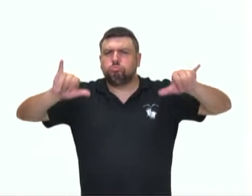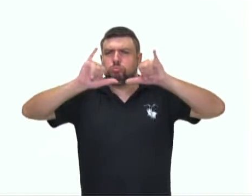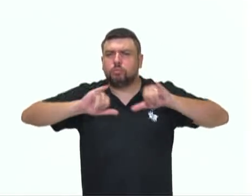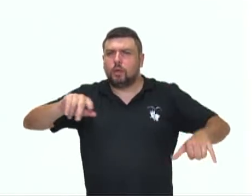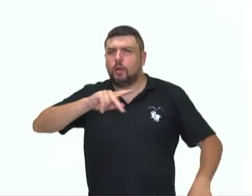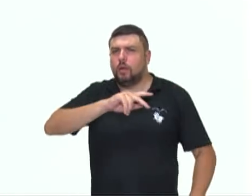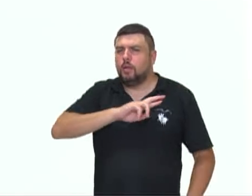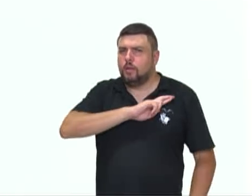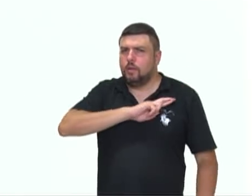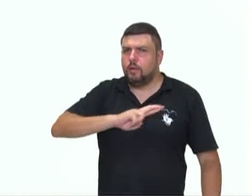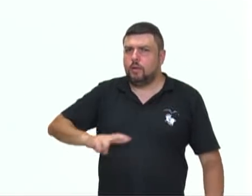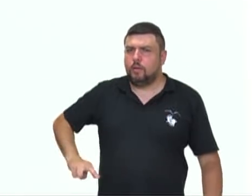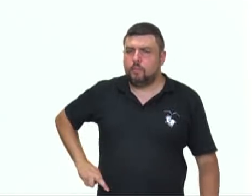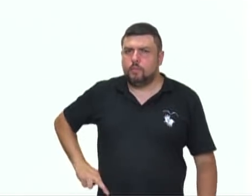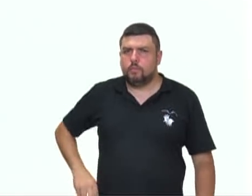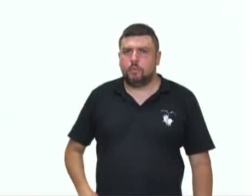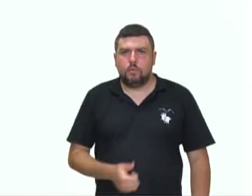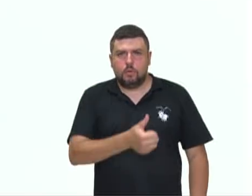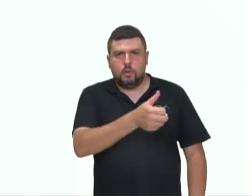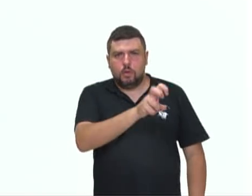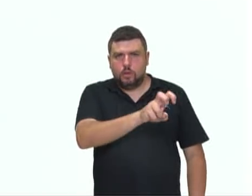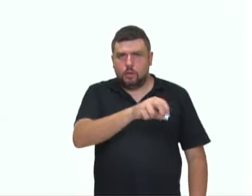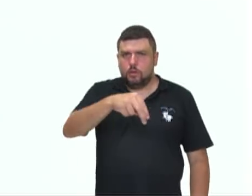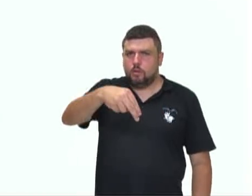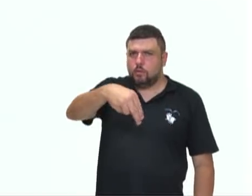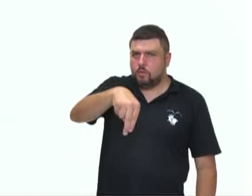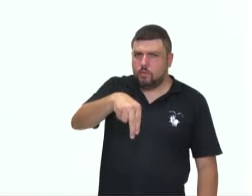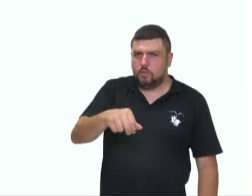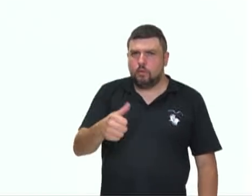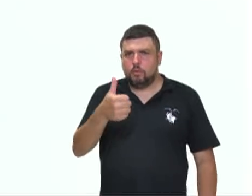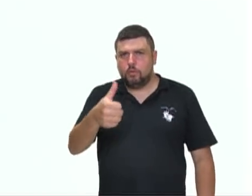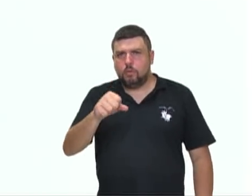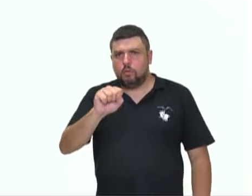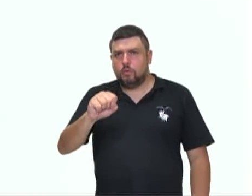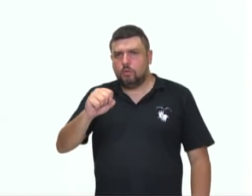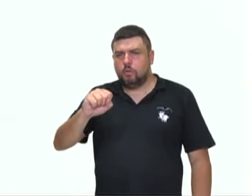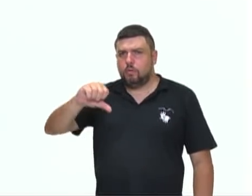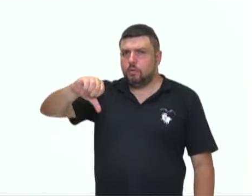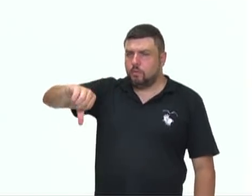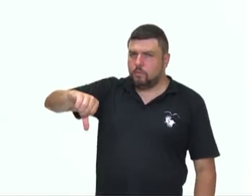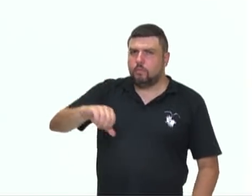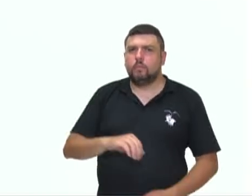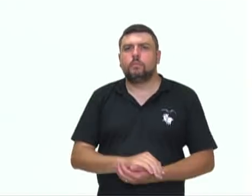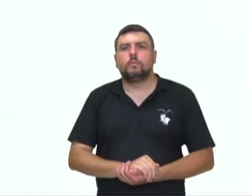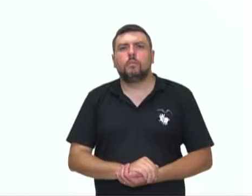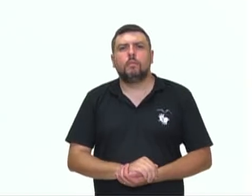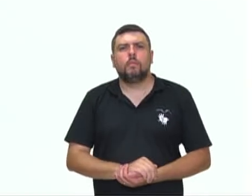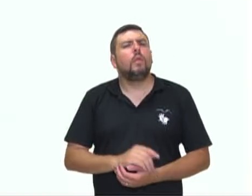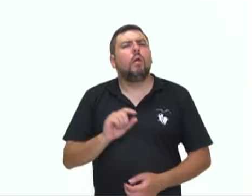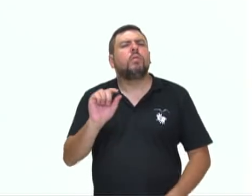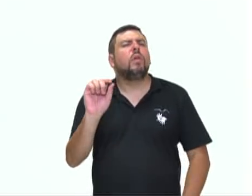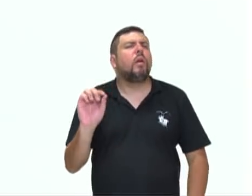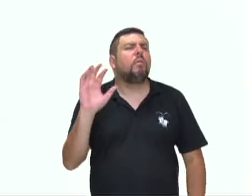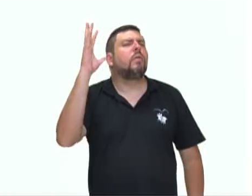República, em 15 de novembro de 1889. O que está acontecendo na cena?